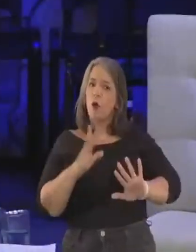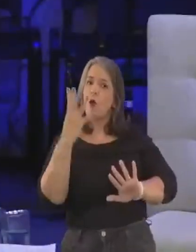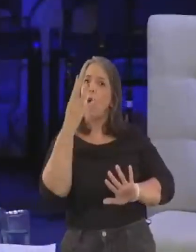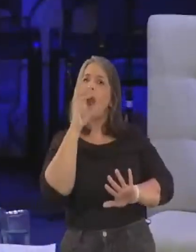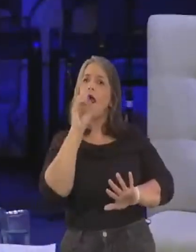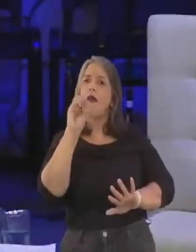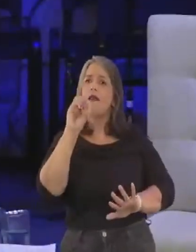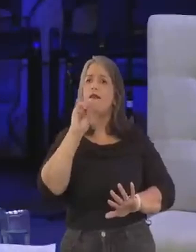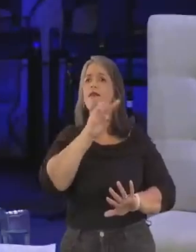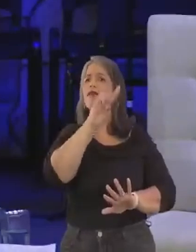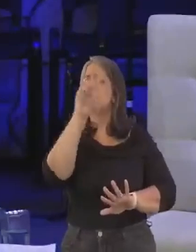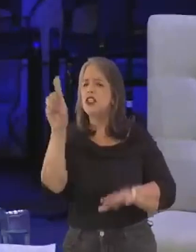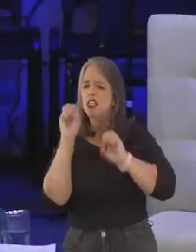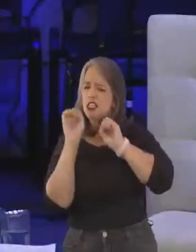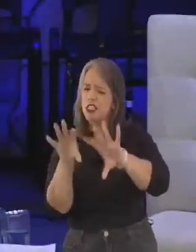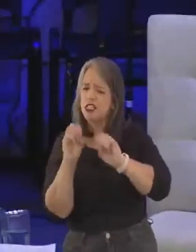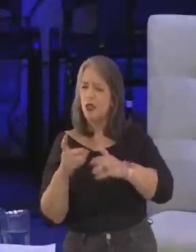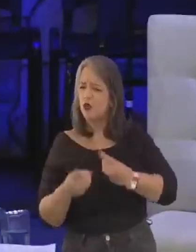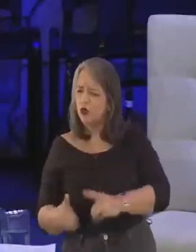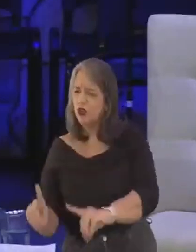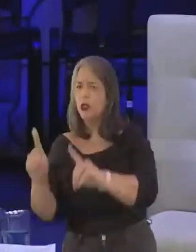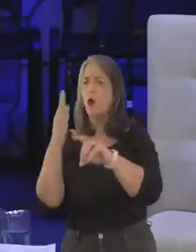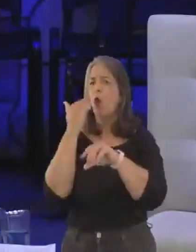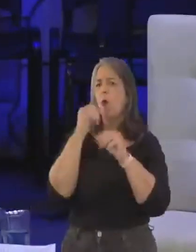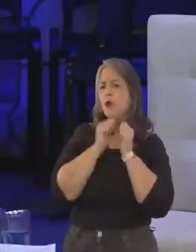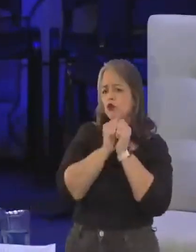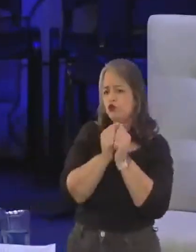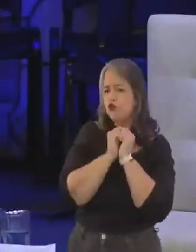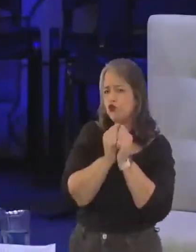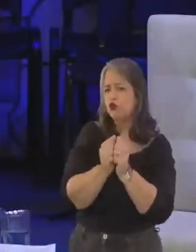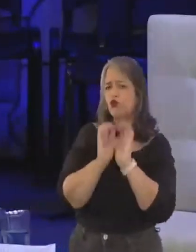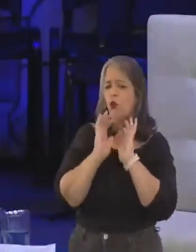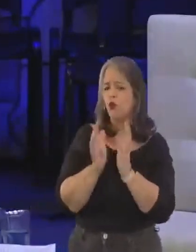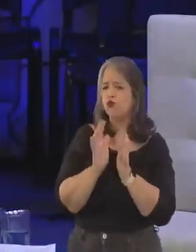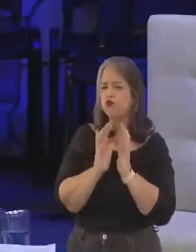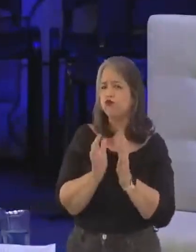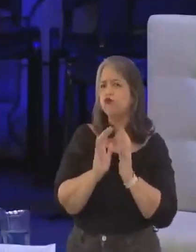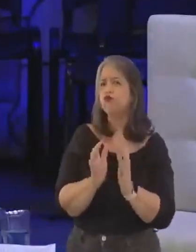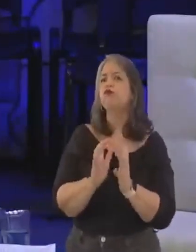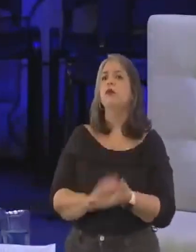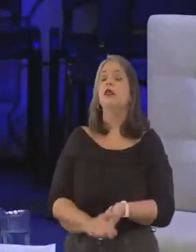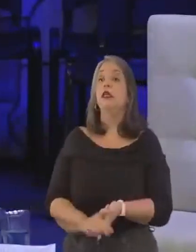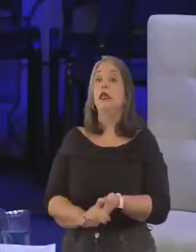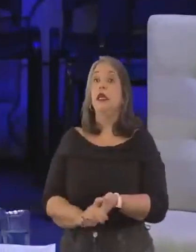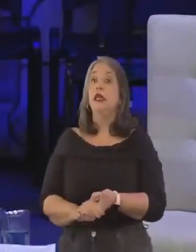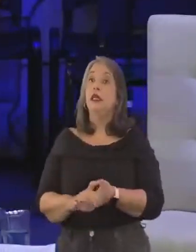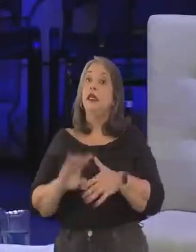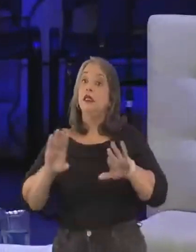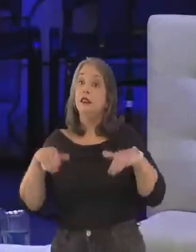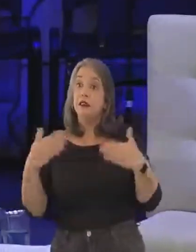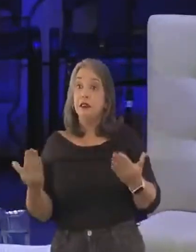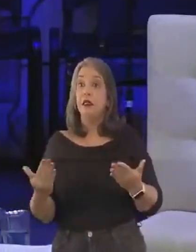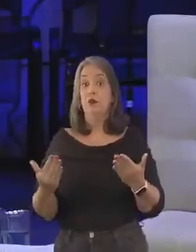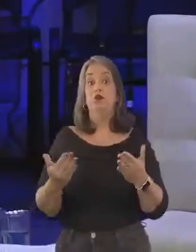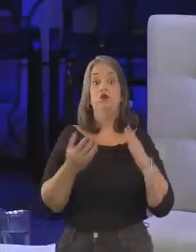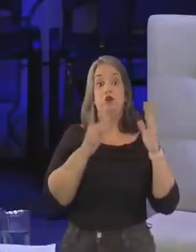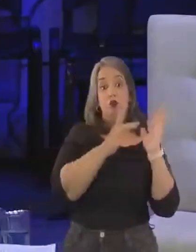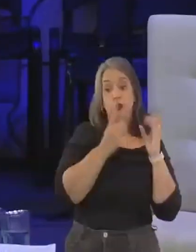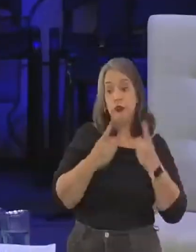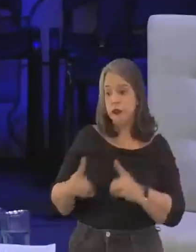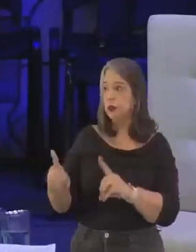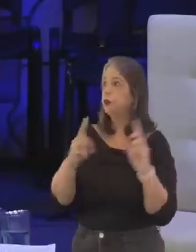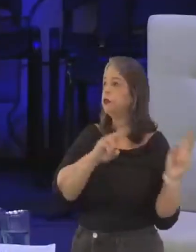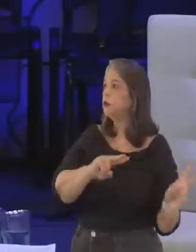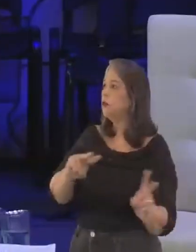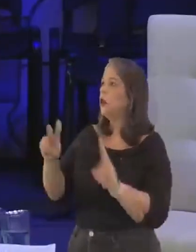seus discípulos, comendo com eles, e então ele foi elevado aos céus diante de todos eles.